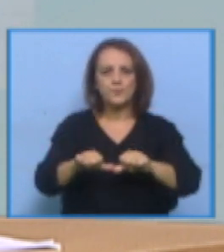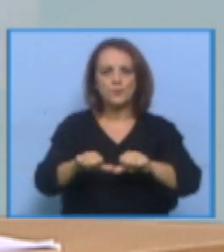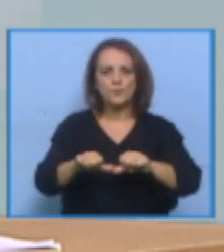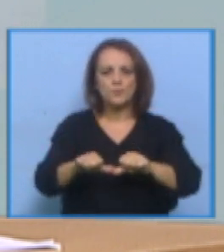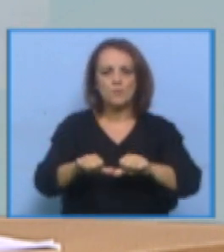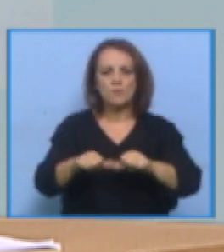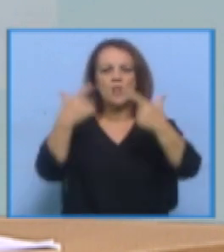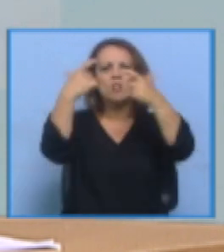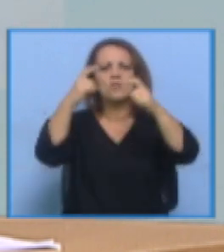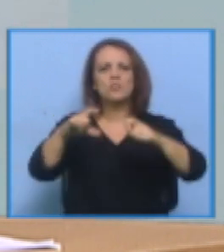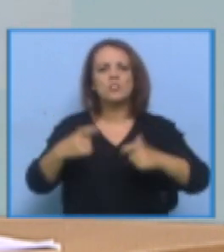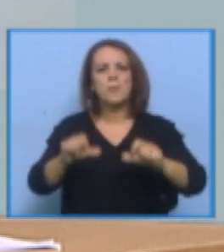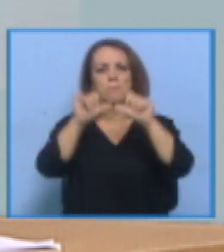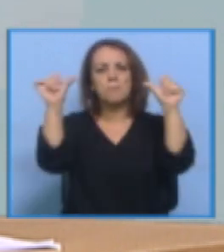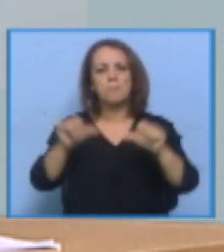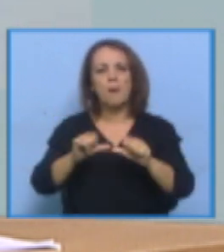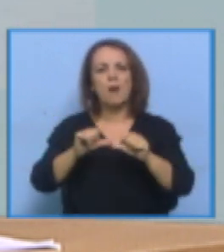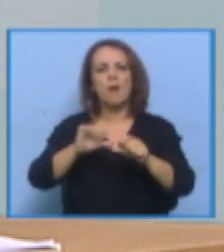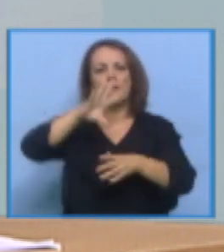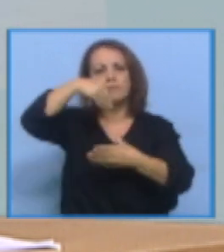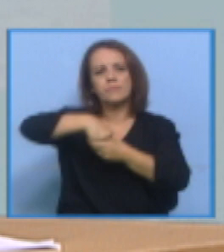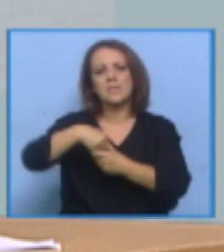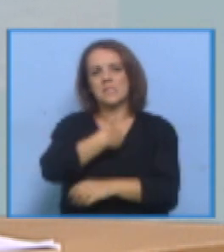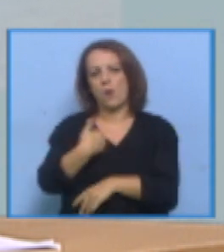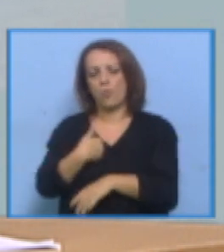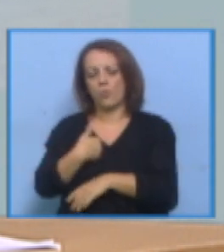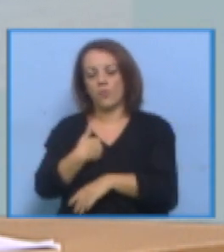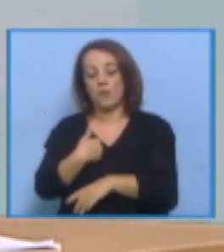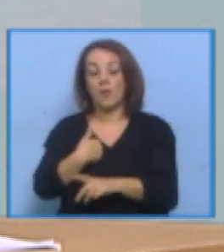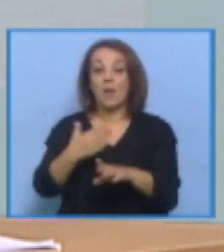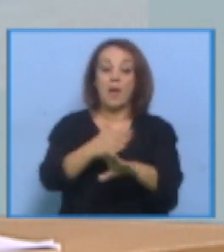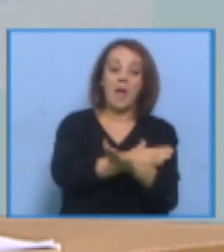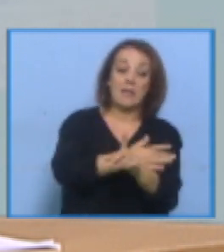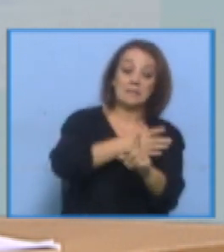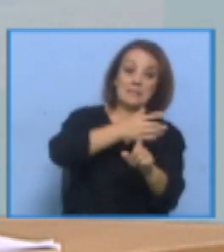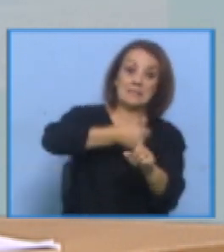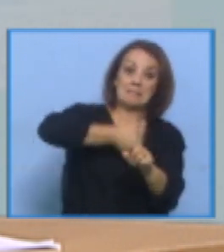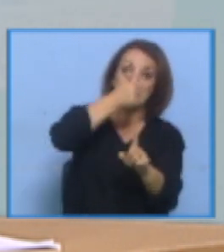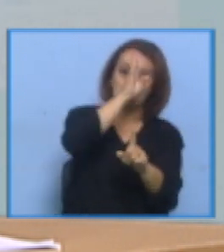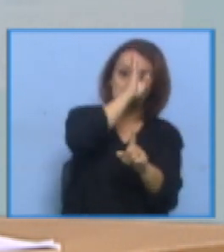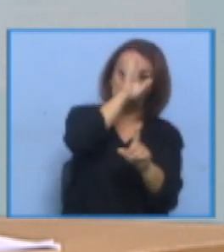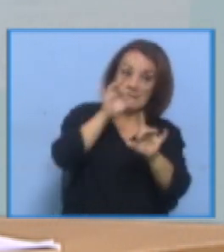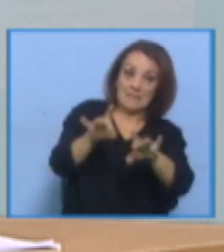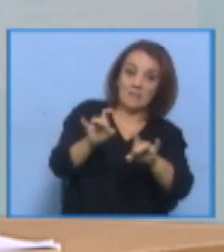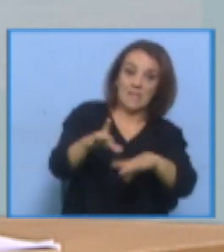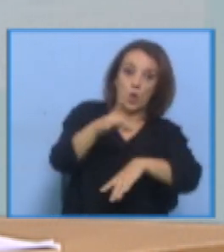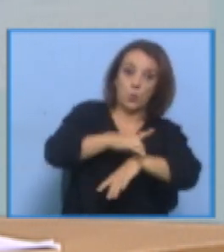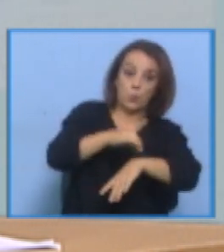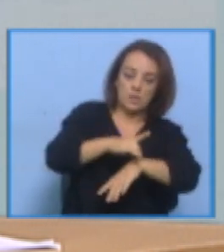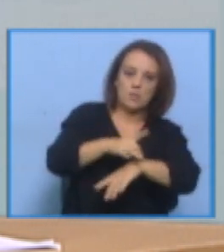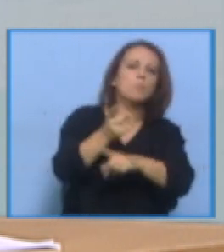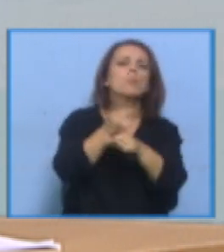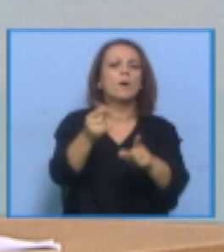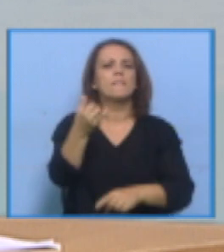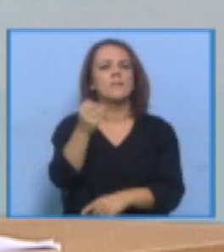de saúde, ou seja, temos que prevenir as doenças para que nós atualmente temos, digamos que